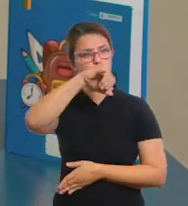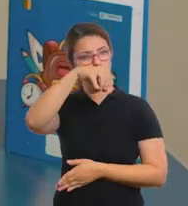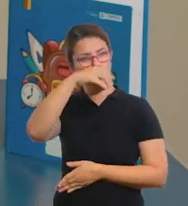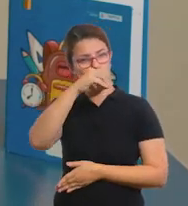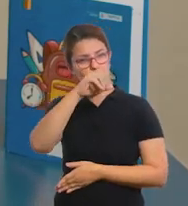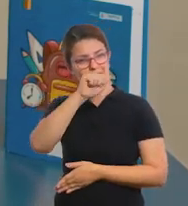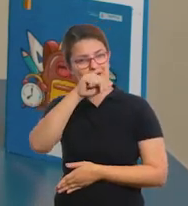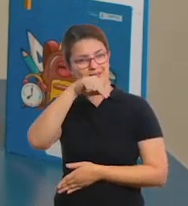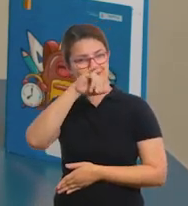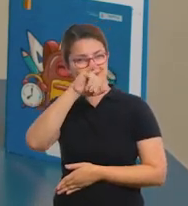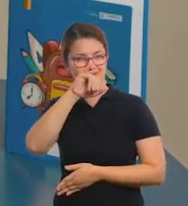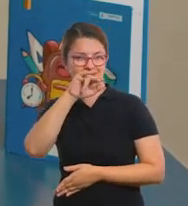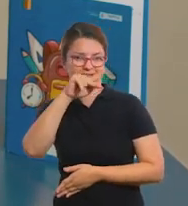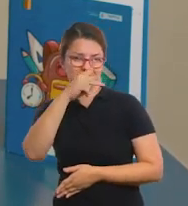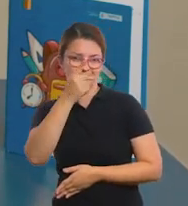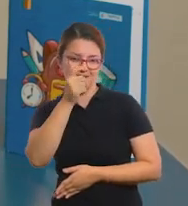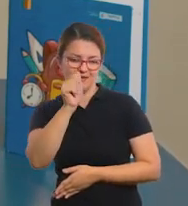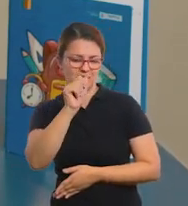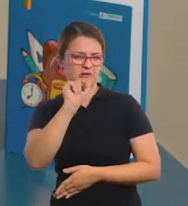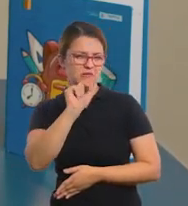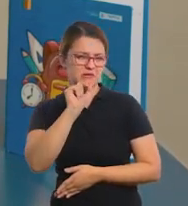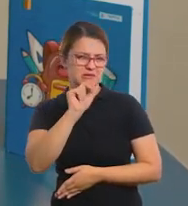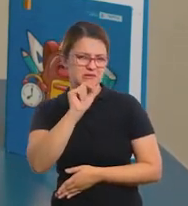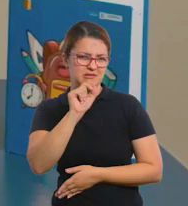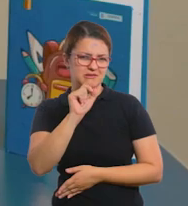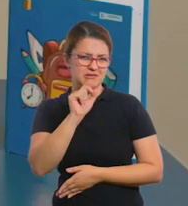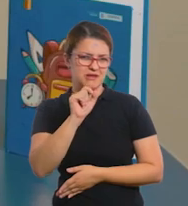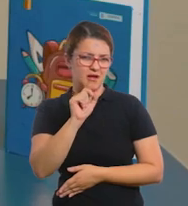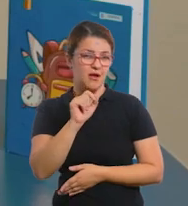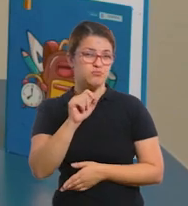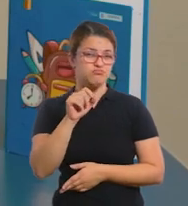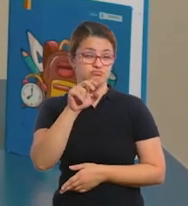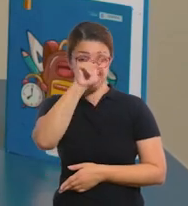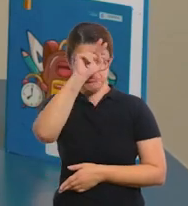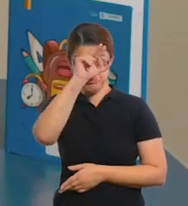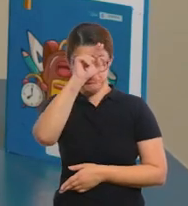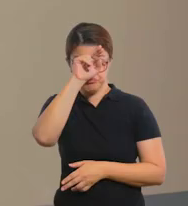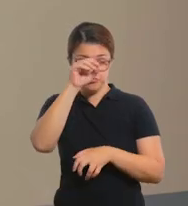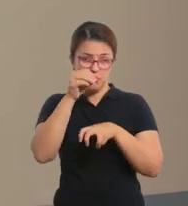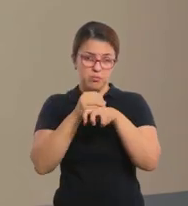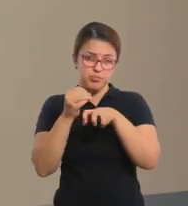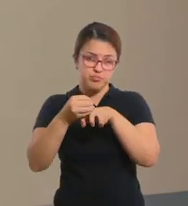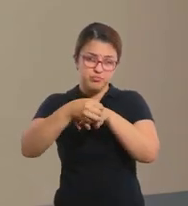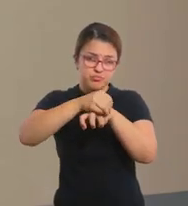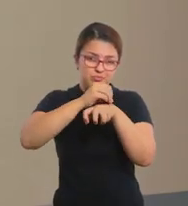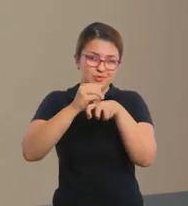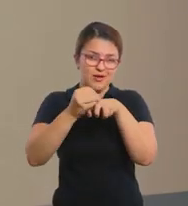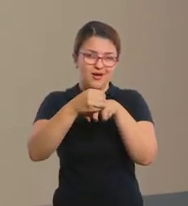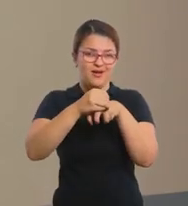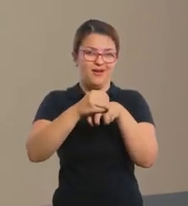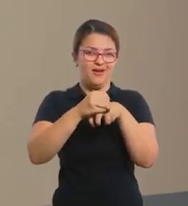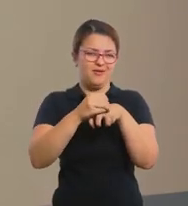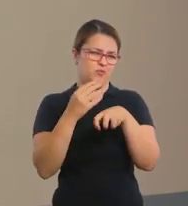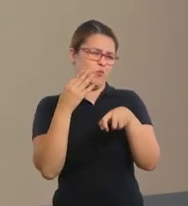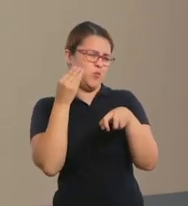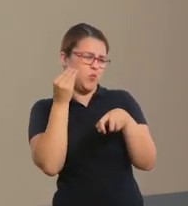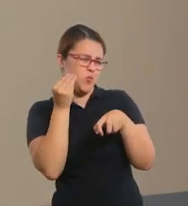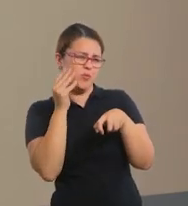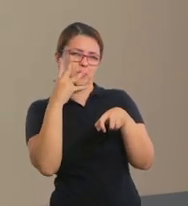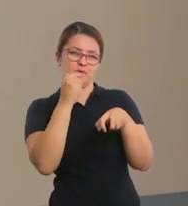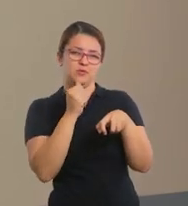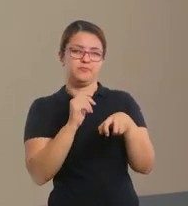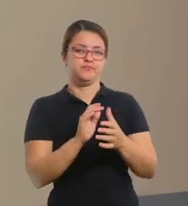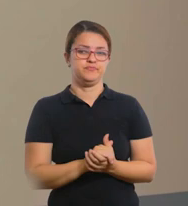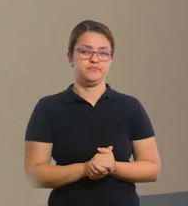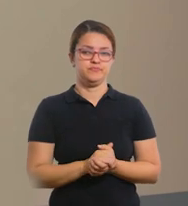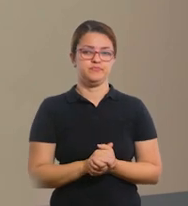sobre a julinha a joaninha é um inseto muito fofinho você não acham entendeu esse texto e essa